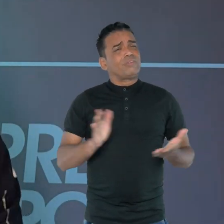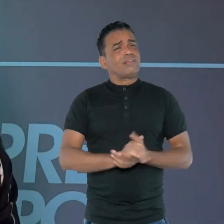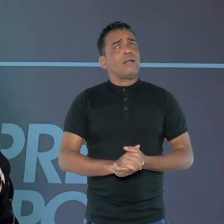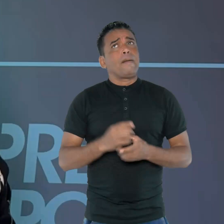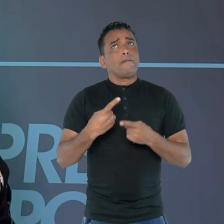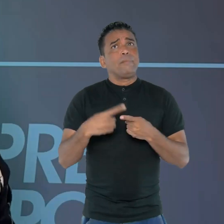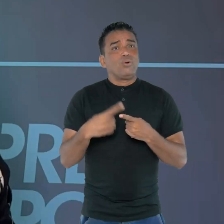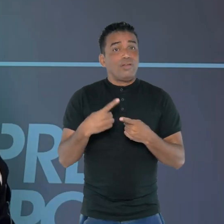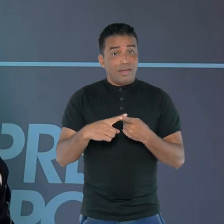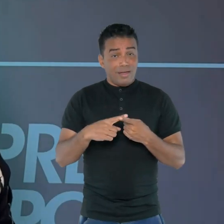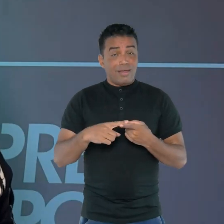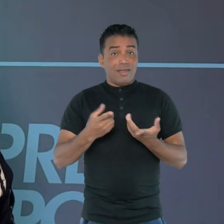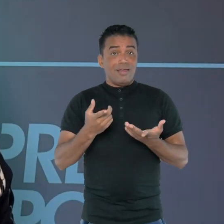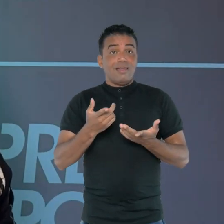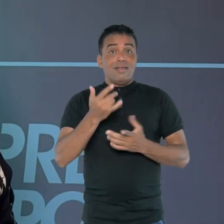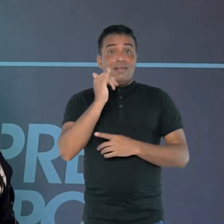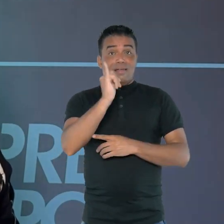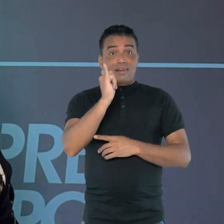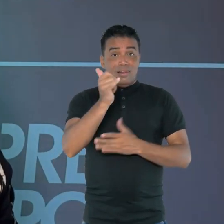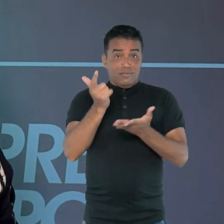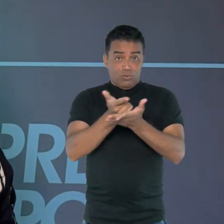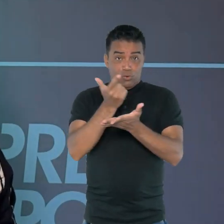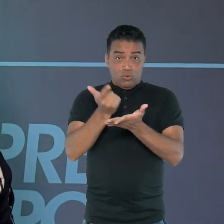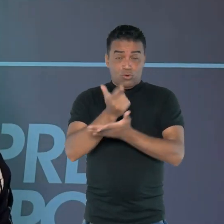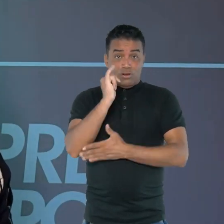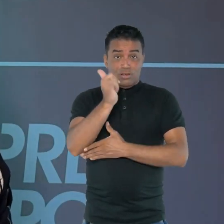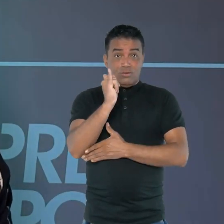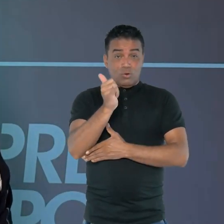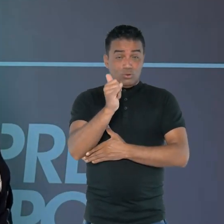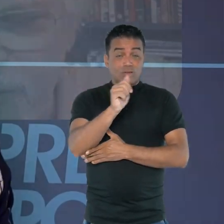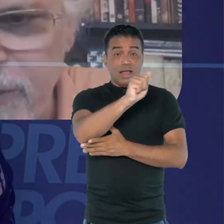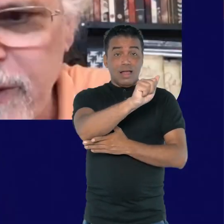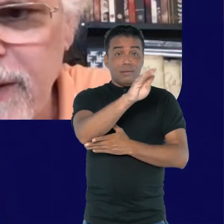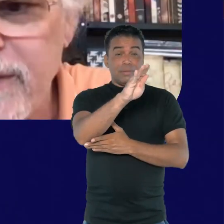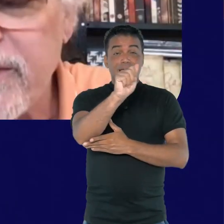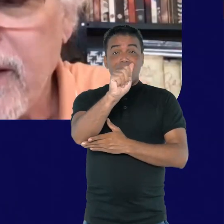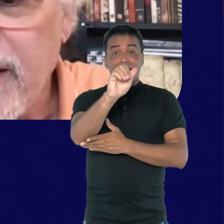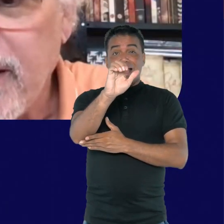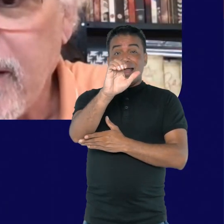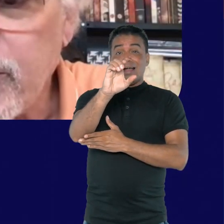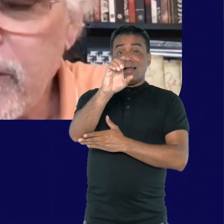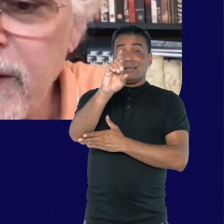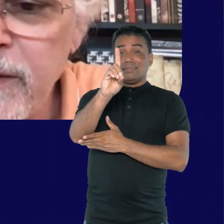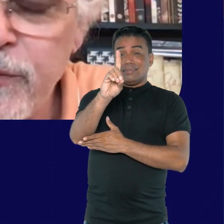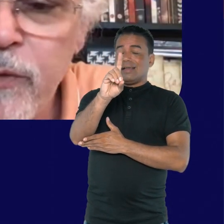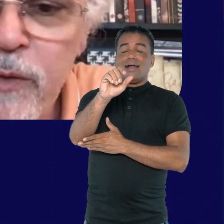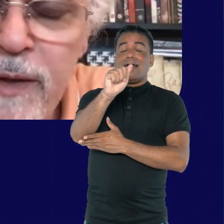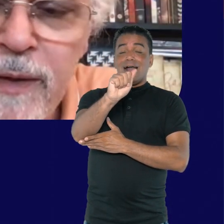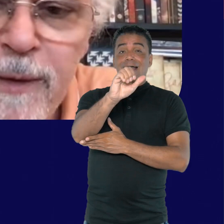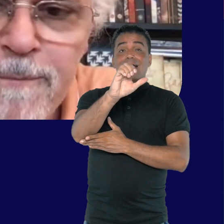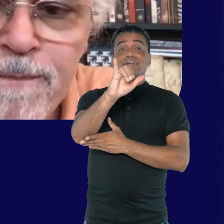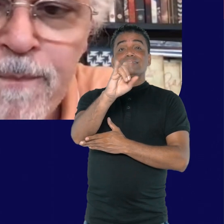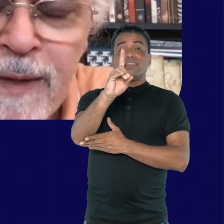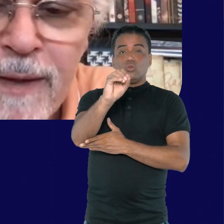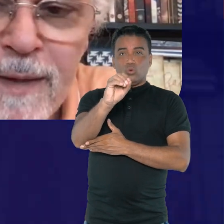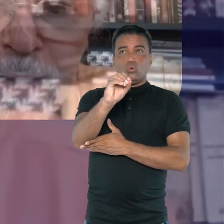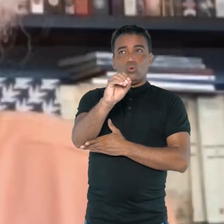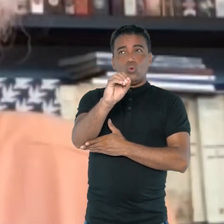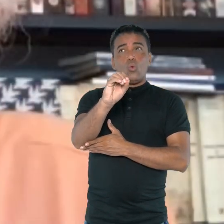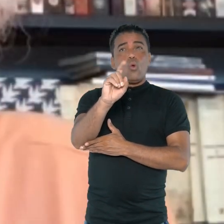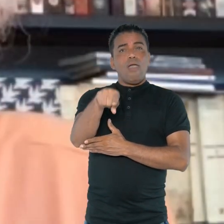um livro de contos que tem 13 contos, como Abiácido, Histórias, é um livro que